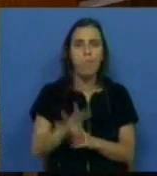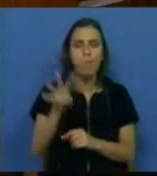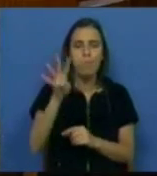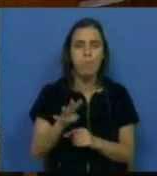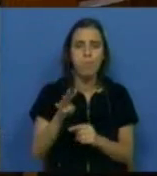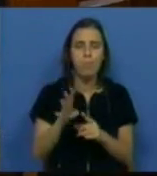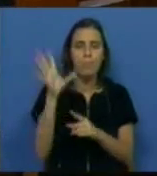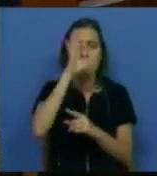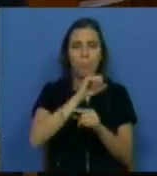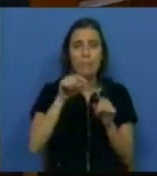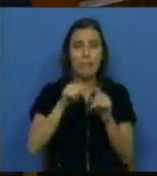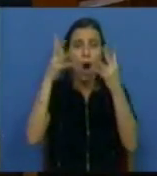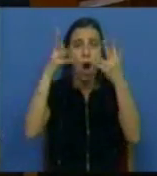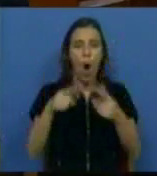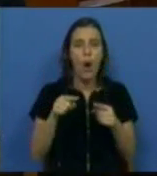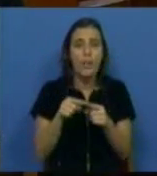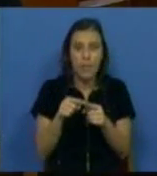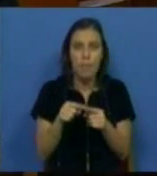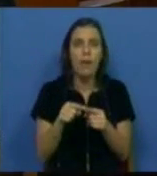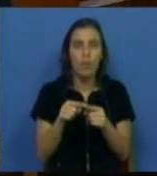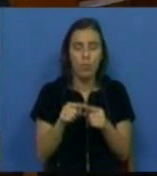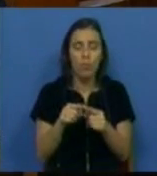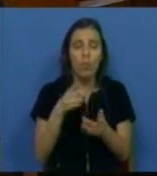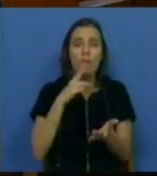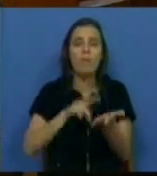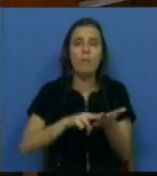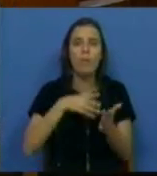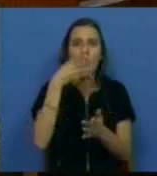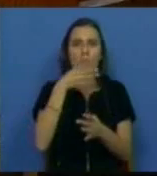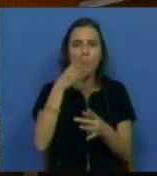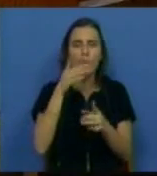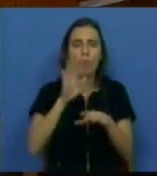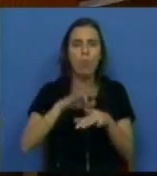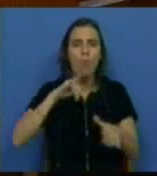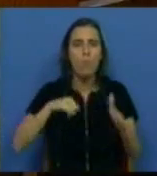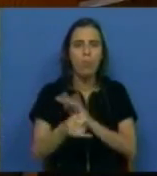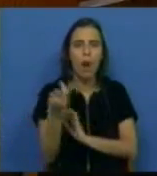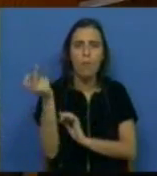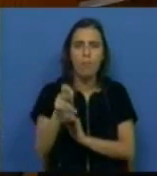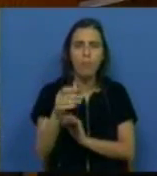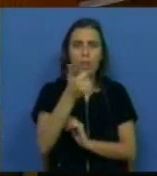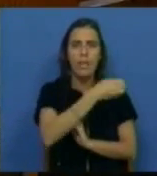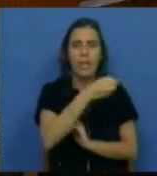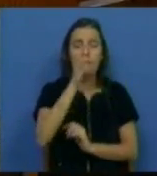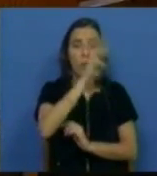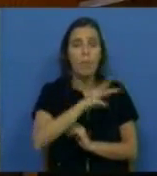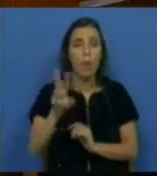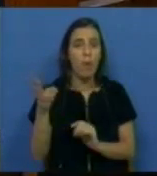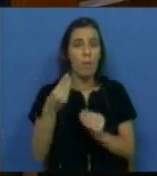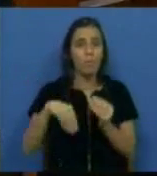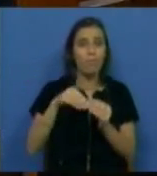que cavalgará este orçamento e será justificado para cobrir um buraco adicional de 500 milhões de